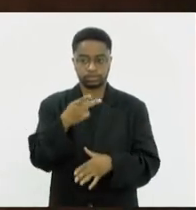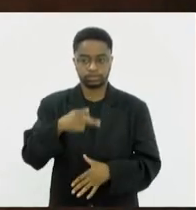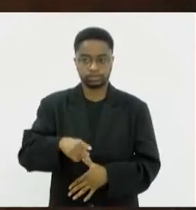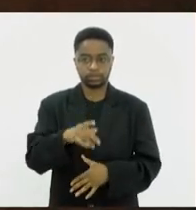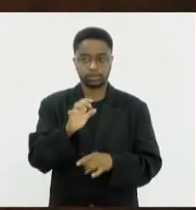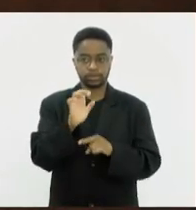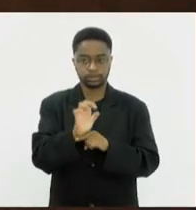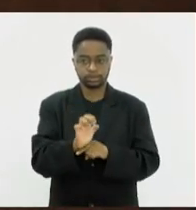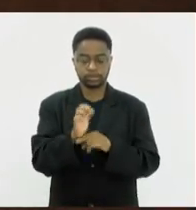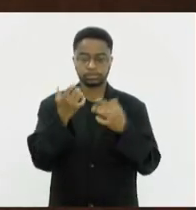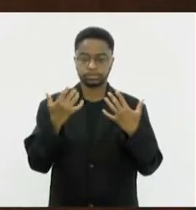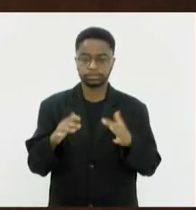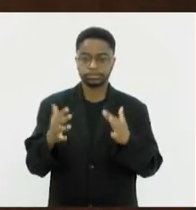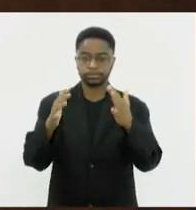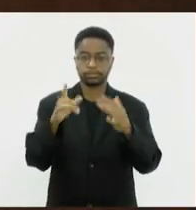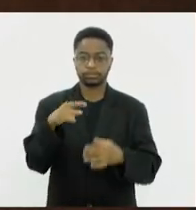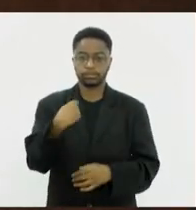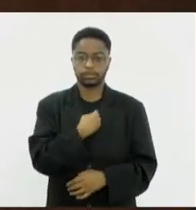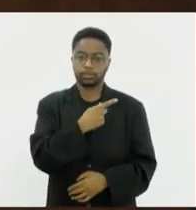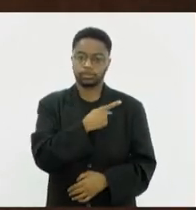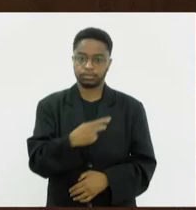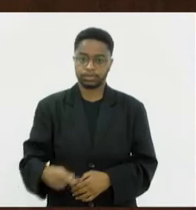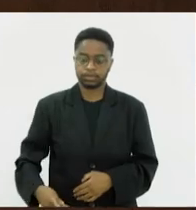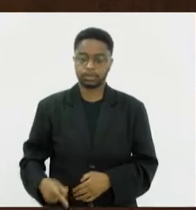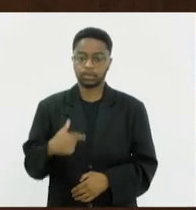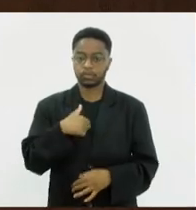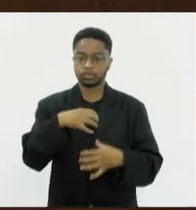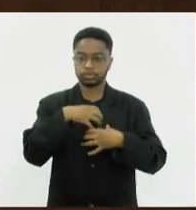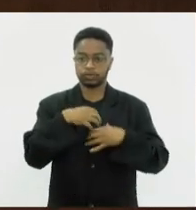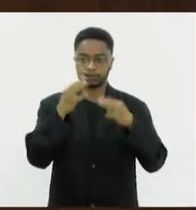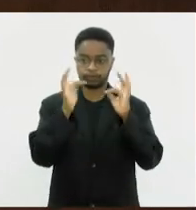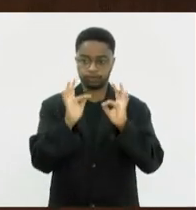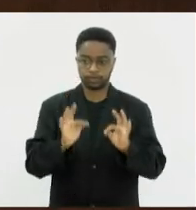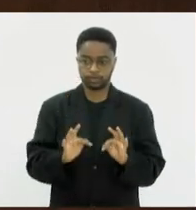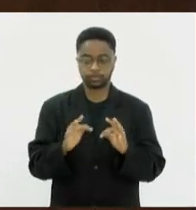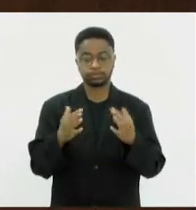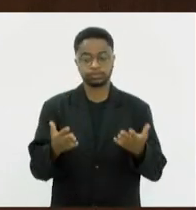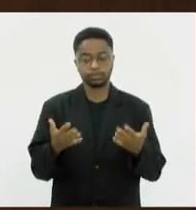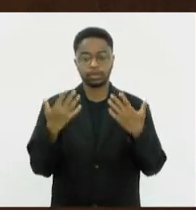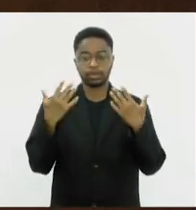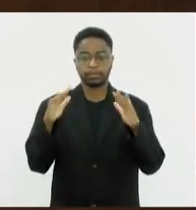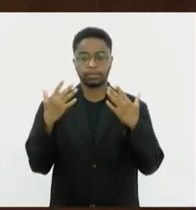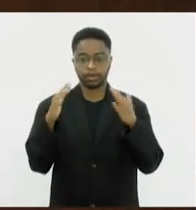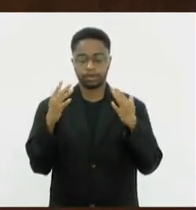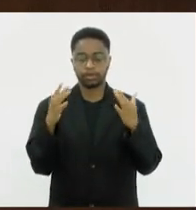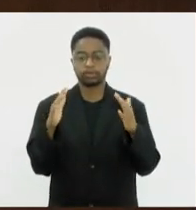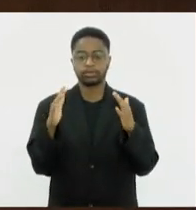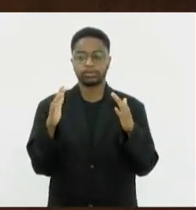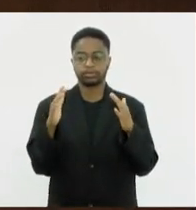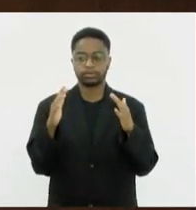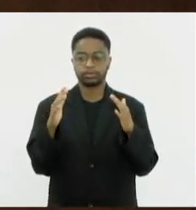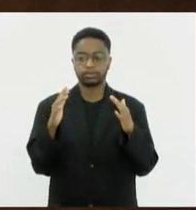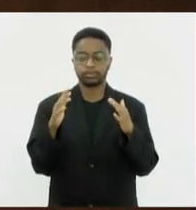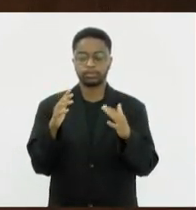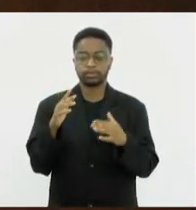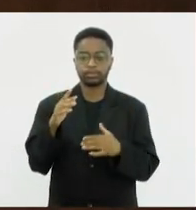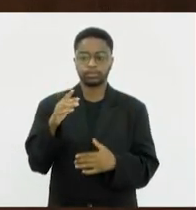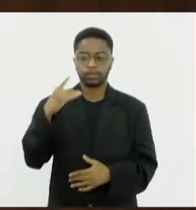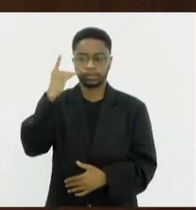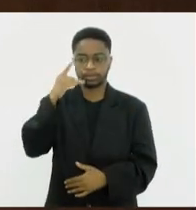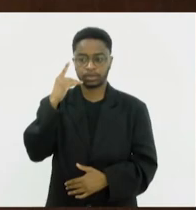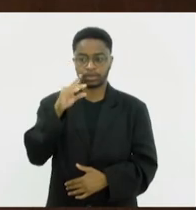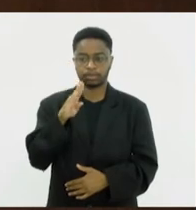prestigia o nosso presidente, eu fico feliz por isto. Parabéns, então, presidente deputado